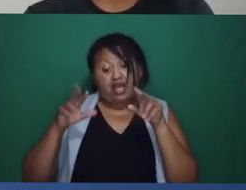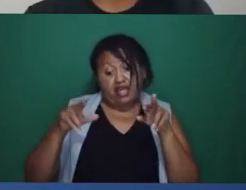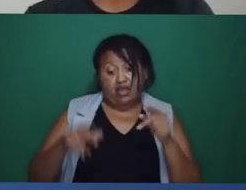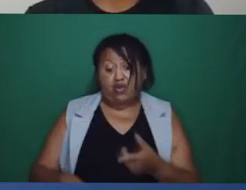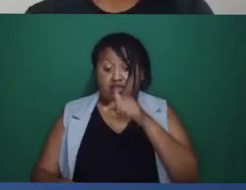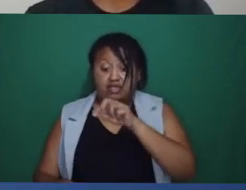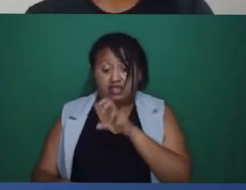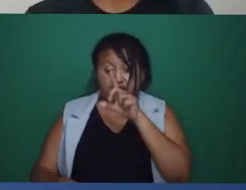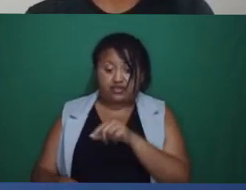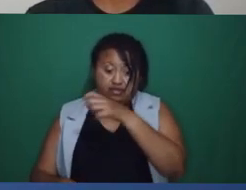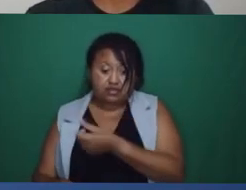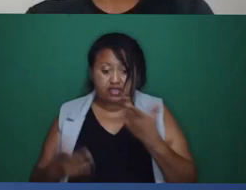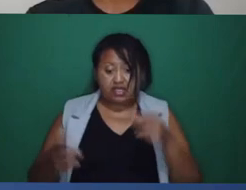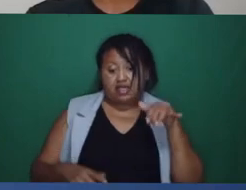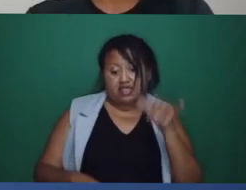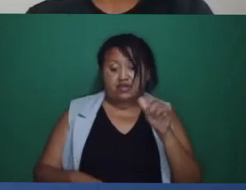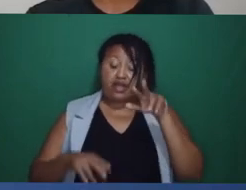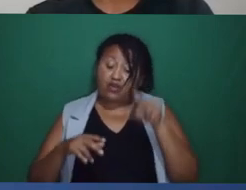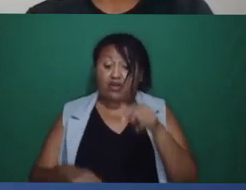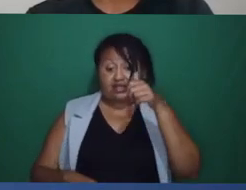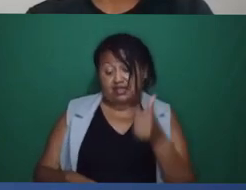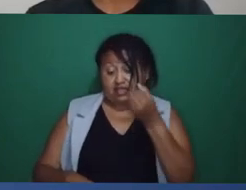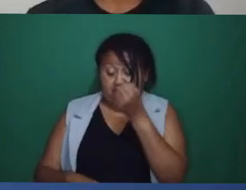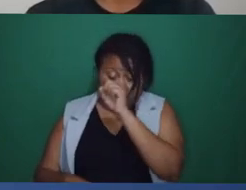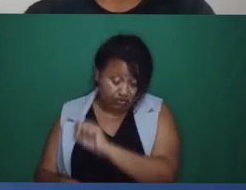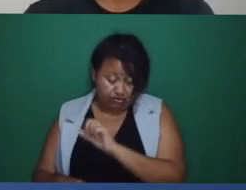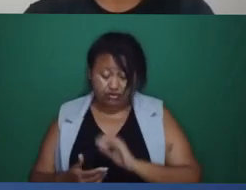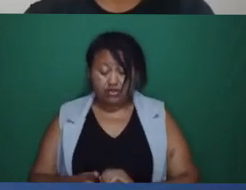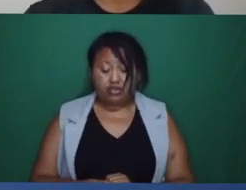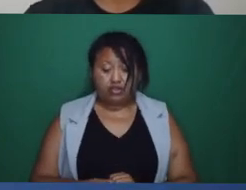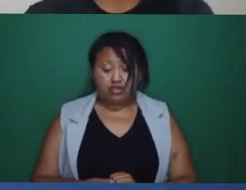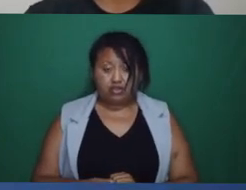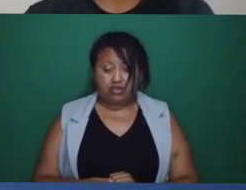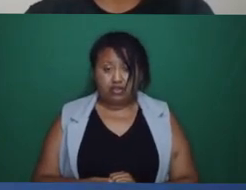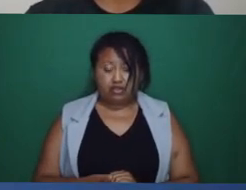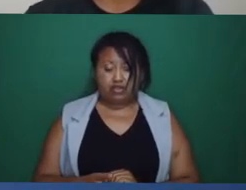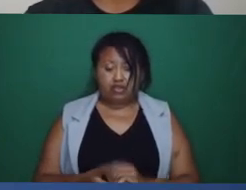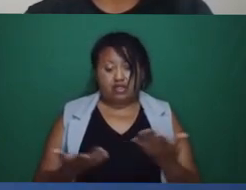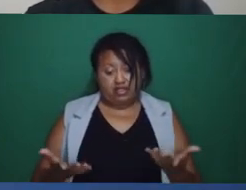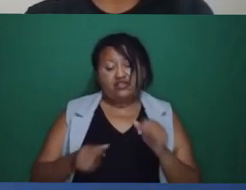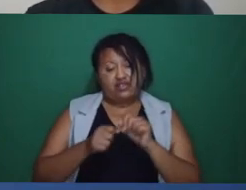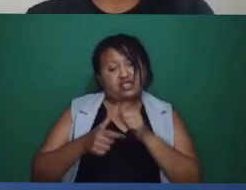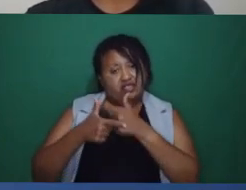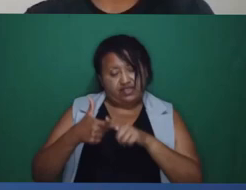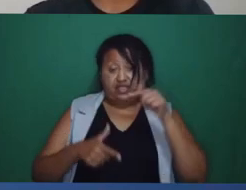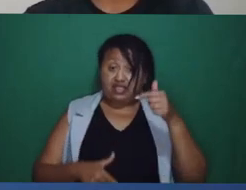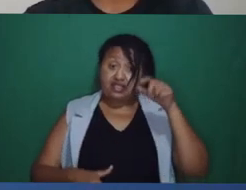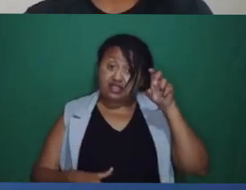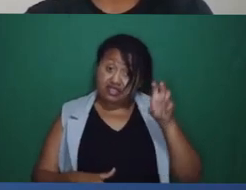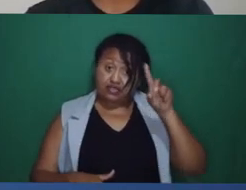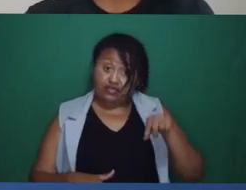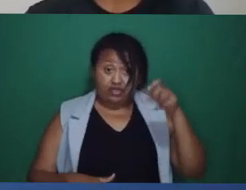y = 75,6 logo Y = 108 fazendo a divisão de